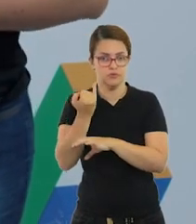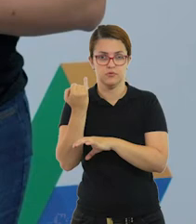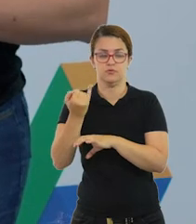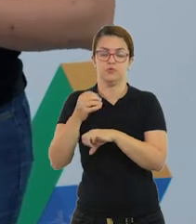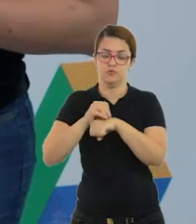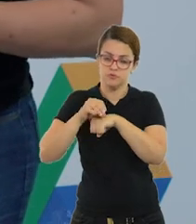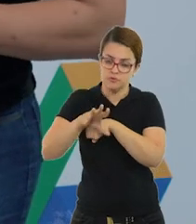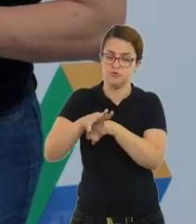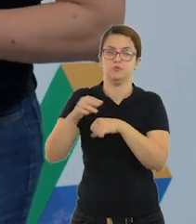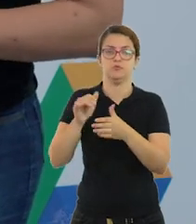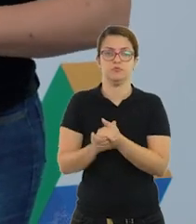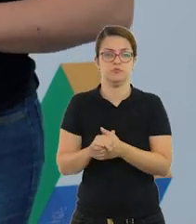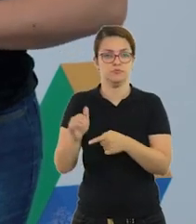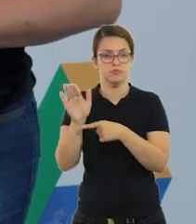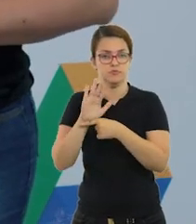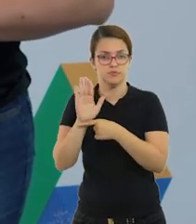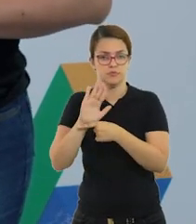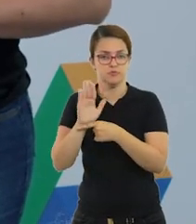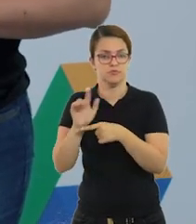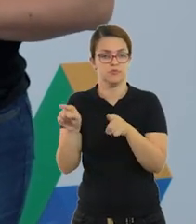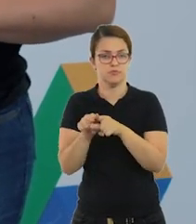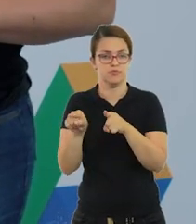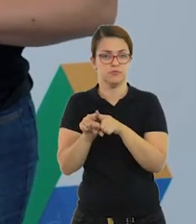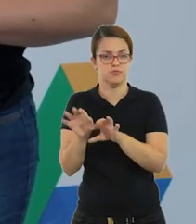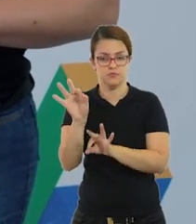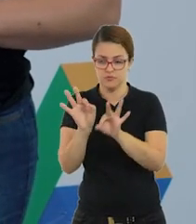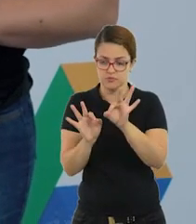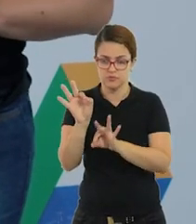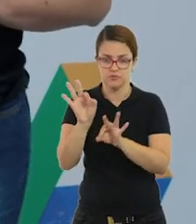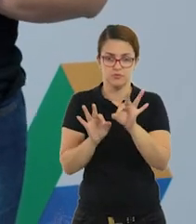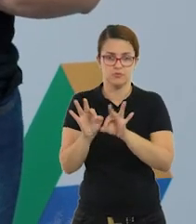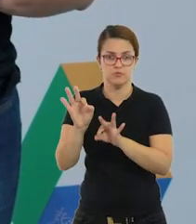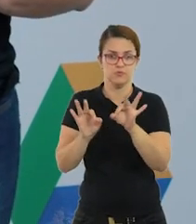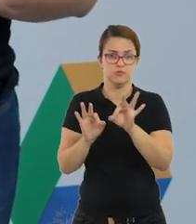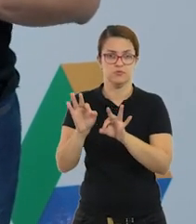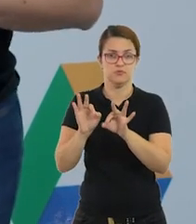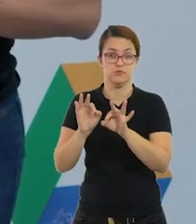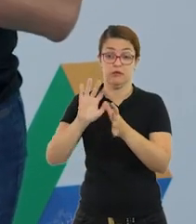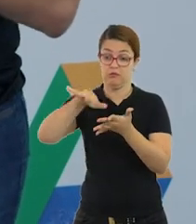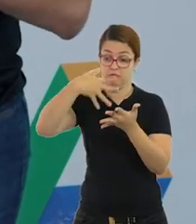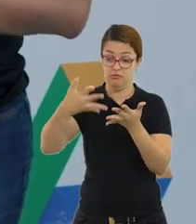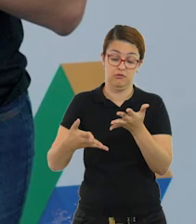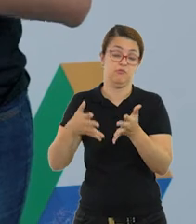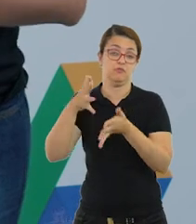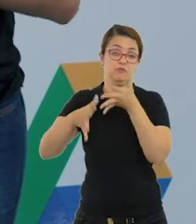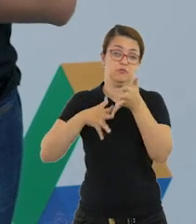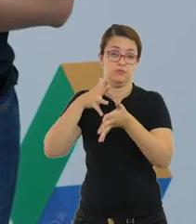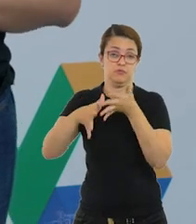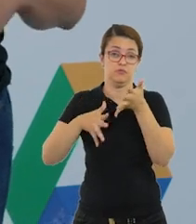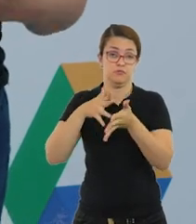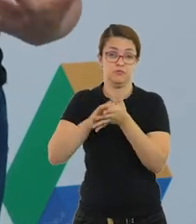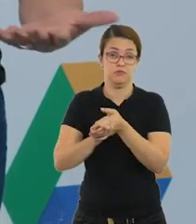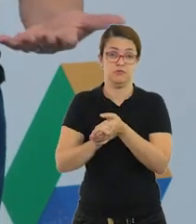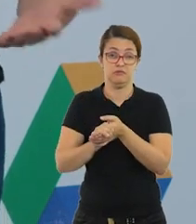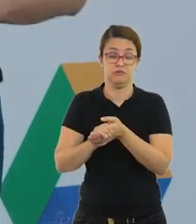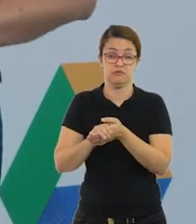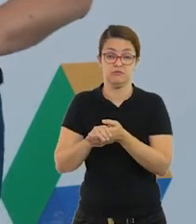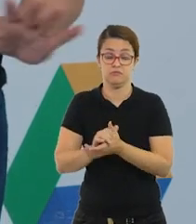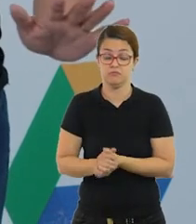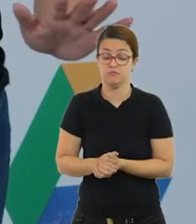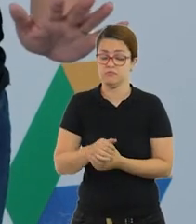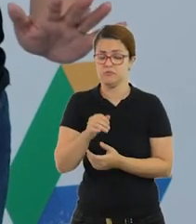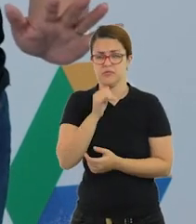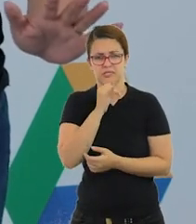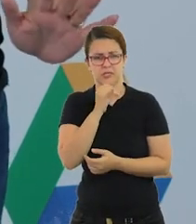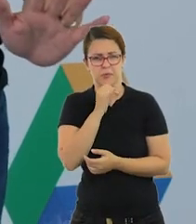gente tem a proposta do professor e tem algumas propostas que nós estamos fazendo de sinais em libras. Mesmo que a criança